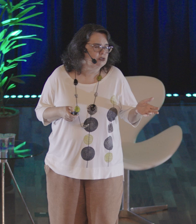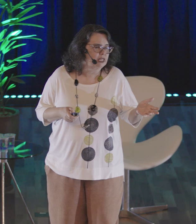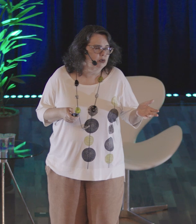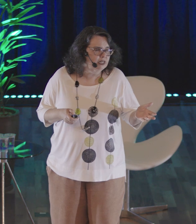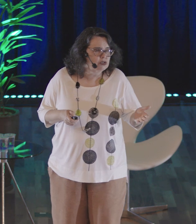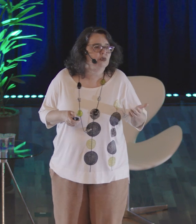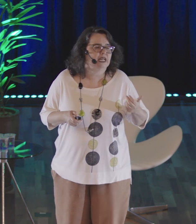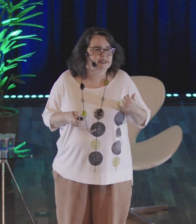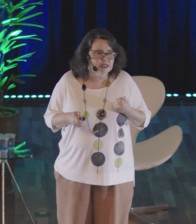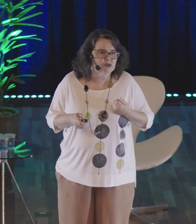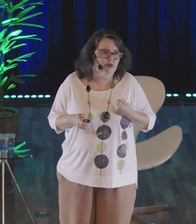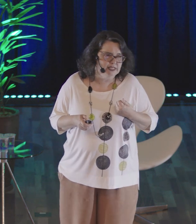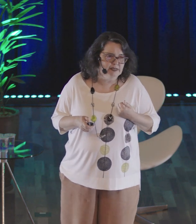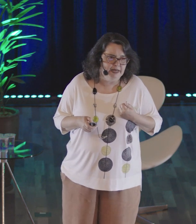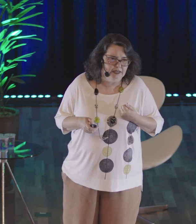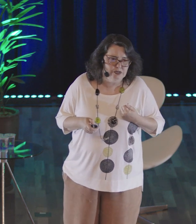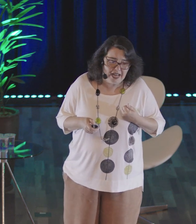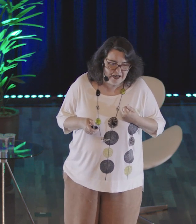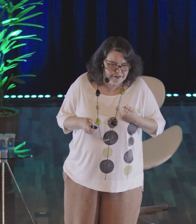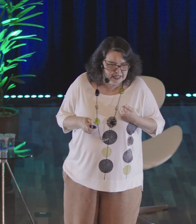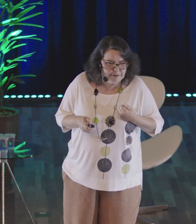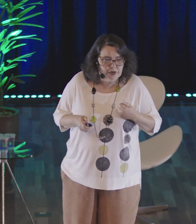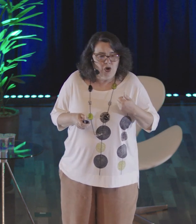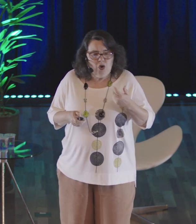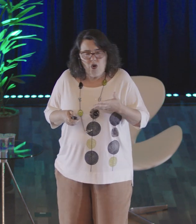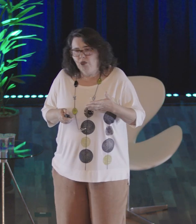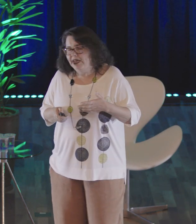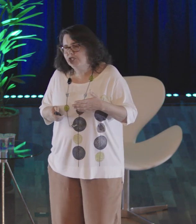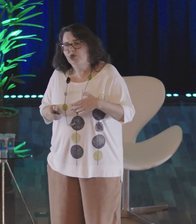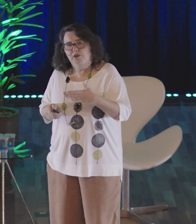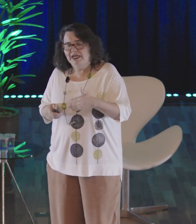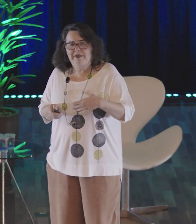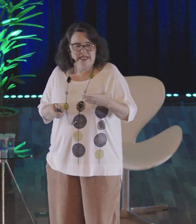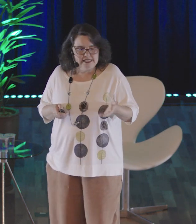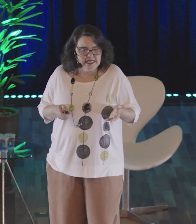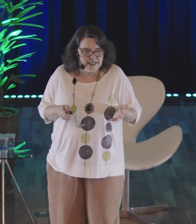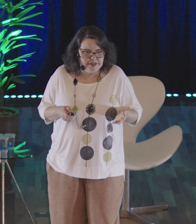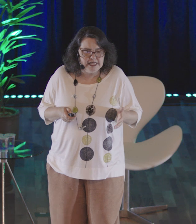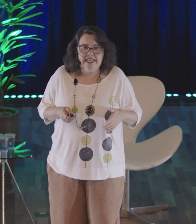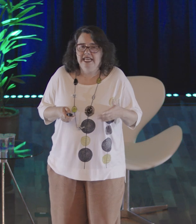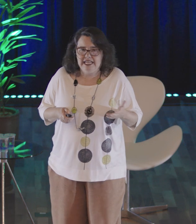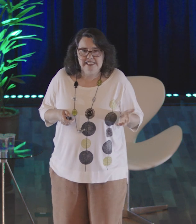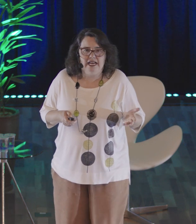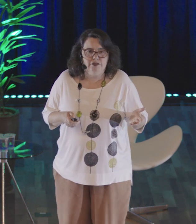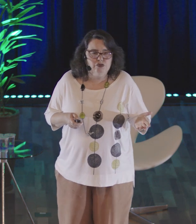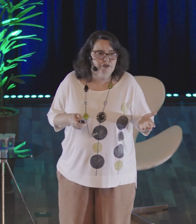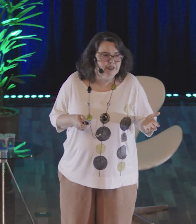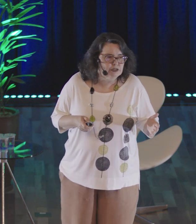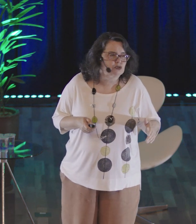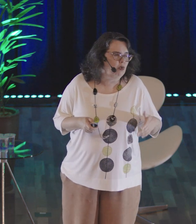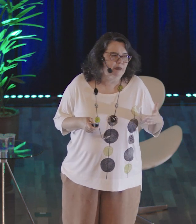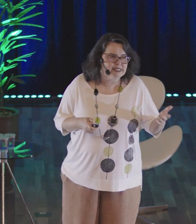ofício com seus senhores ou traziam os conhecimentos da África, ou mesmo como libertas e livres que realizavam